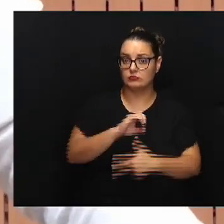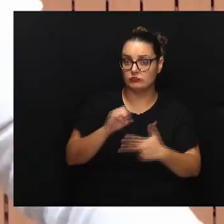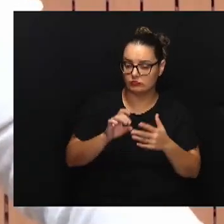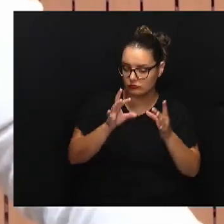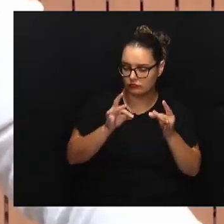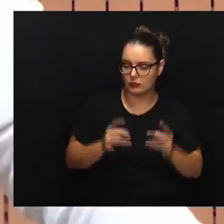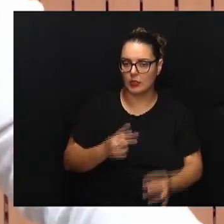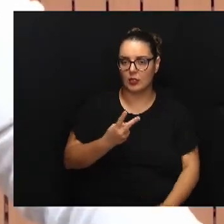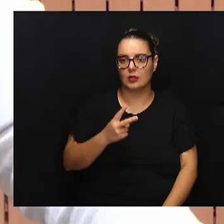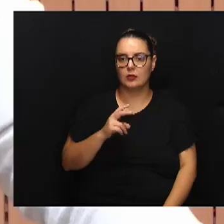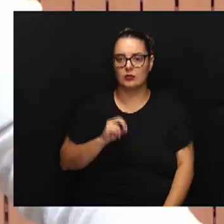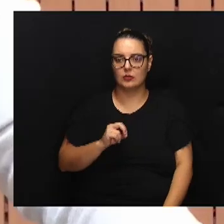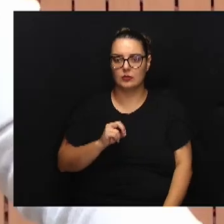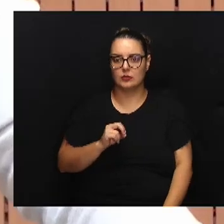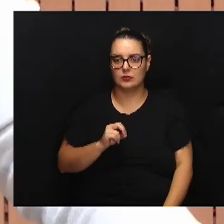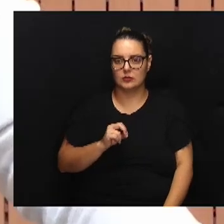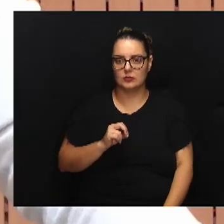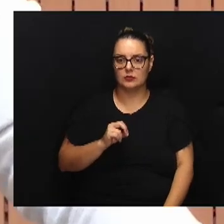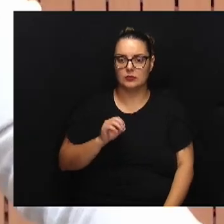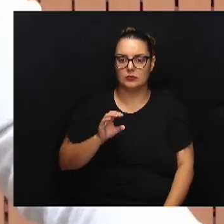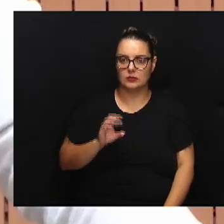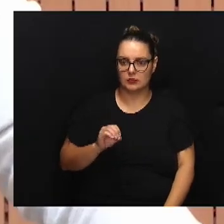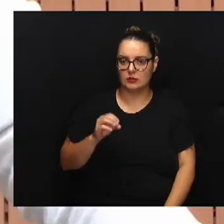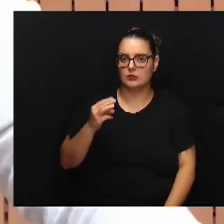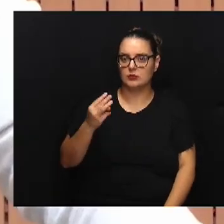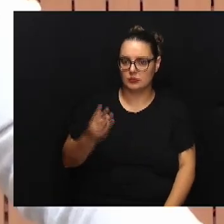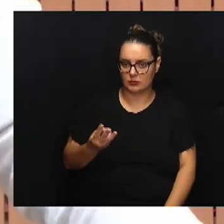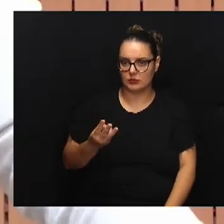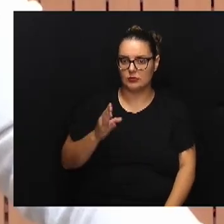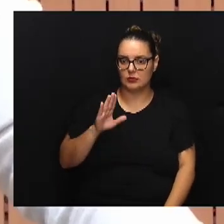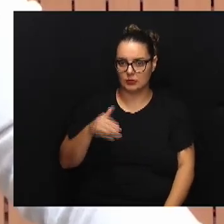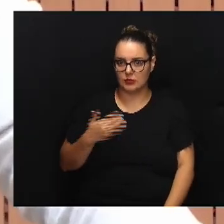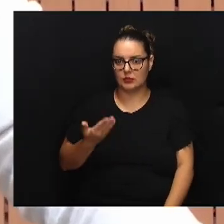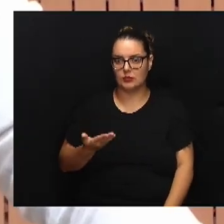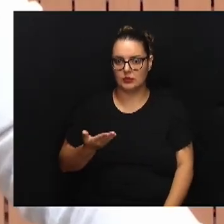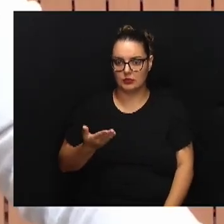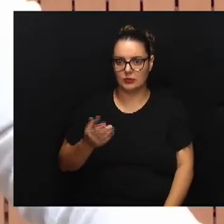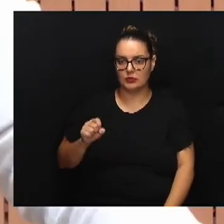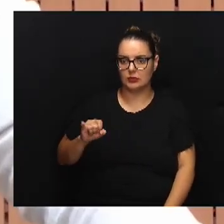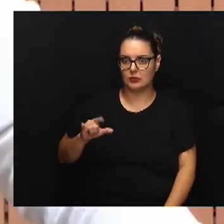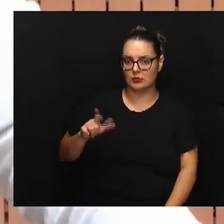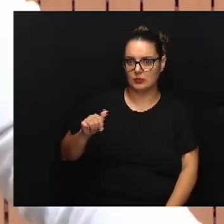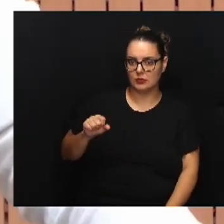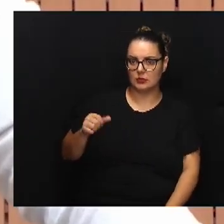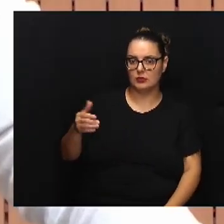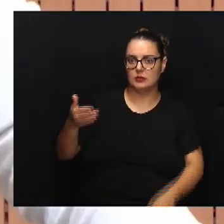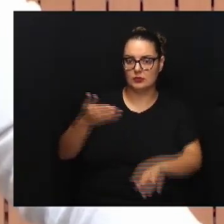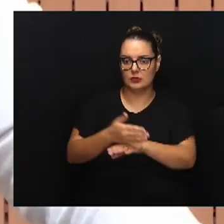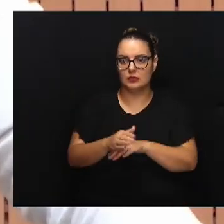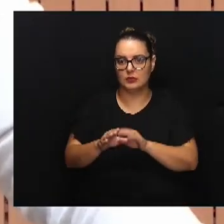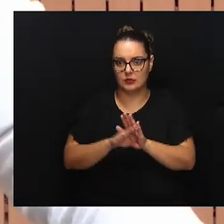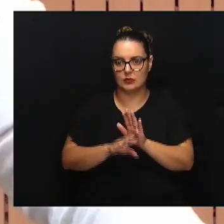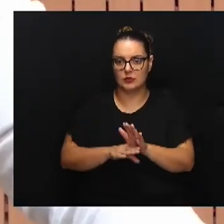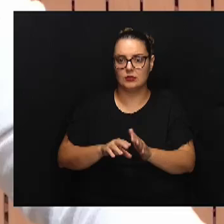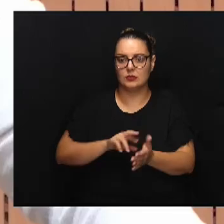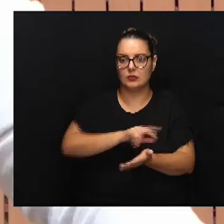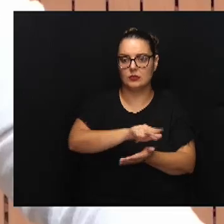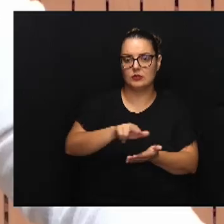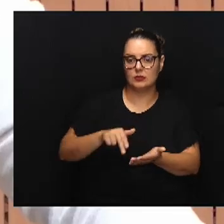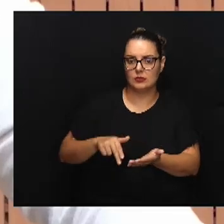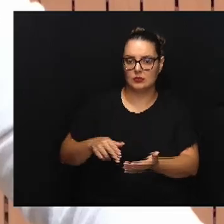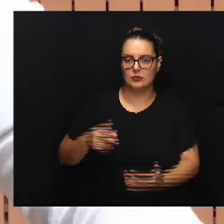Em 2003, quando Silas participou lá do programa Diversidade,